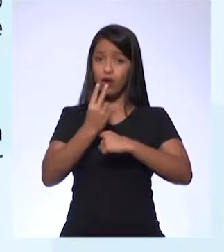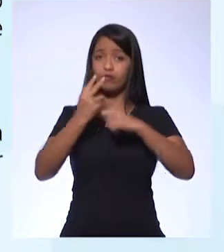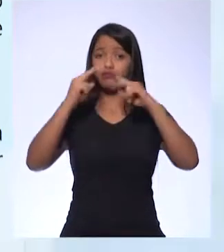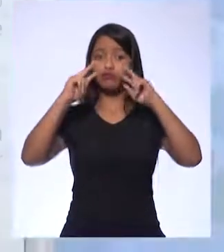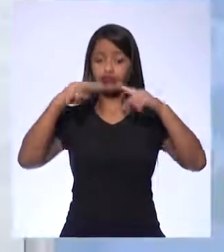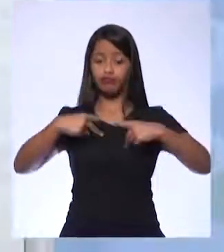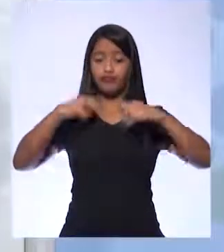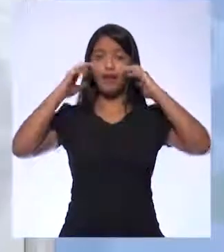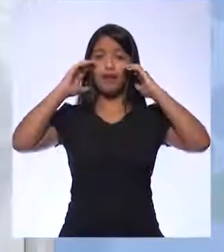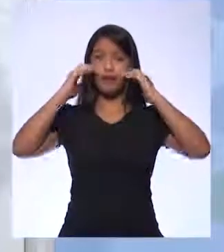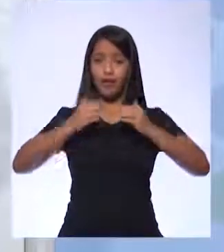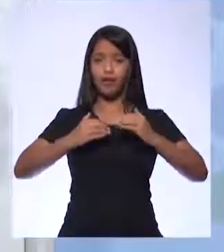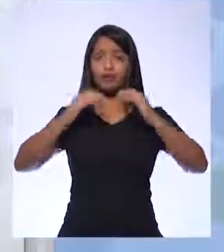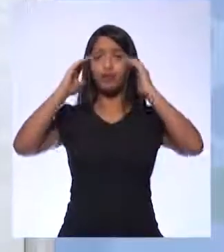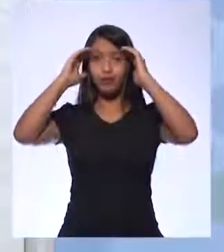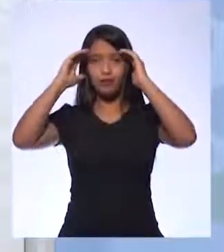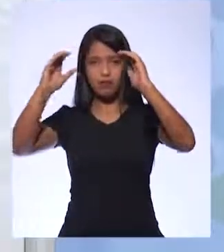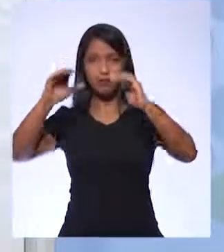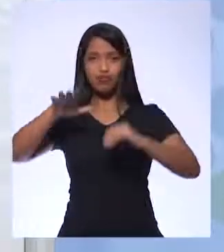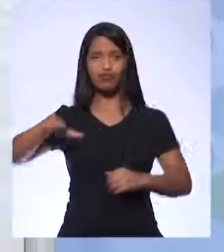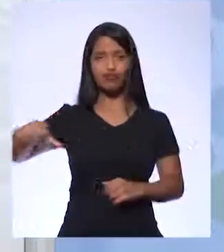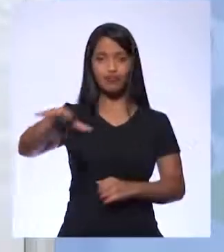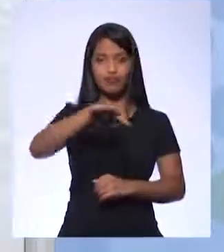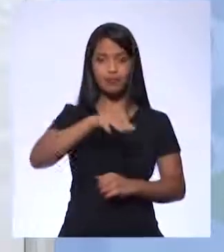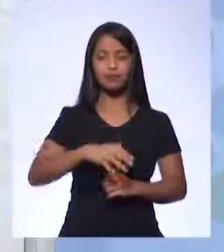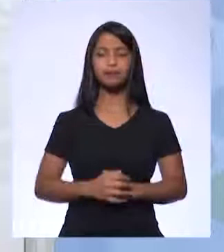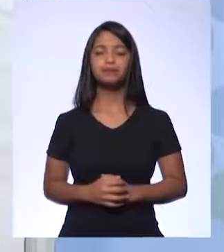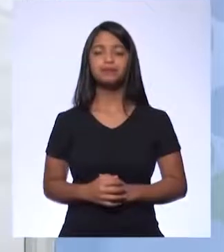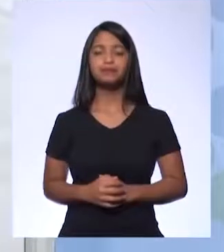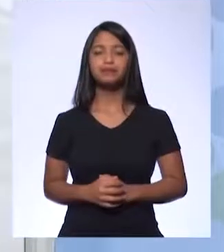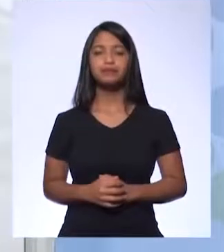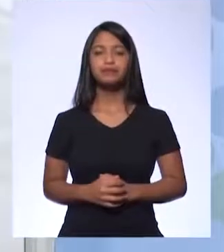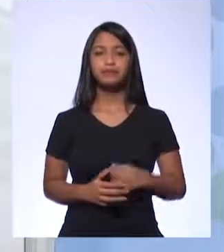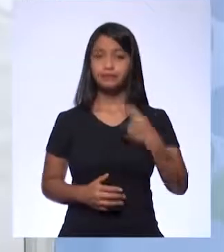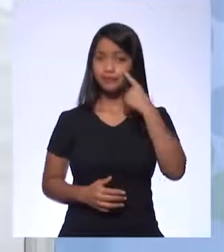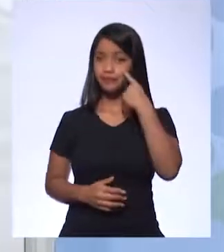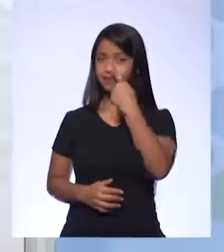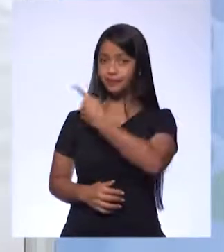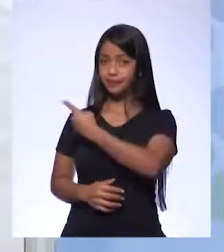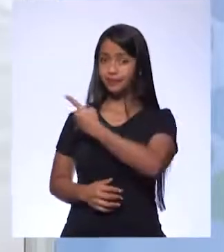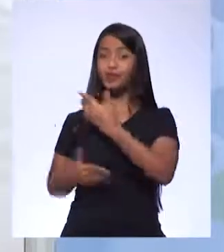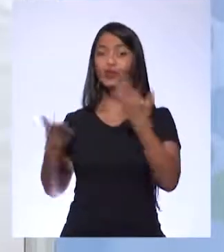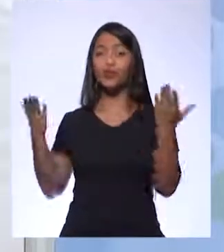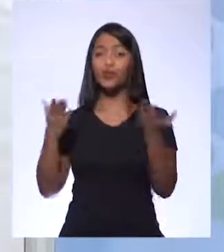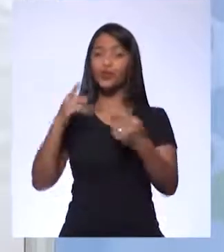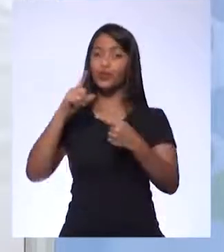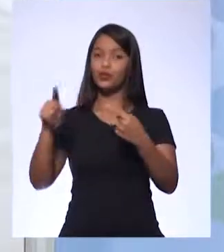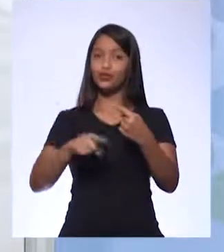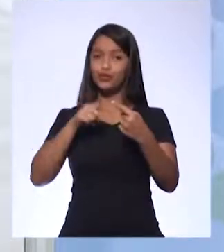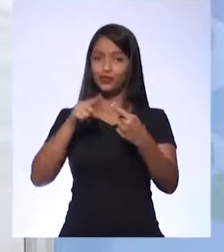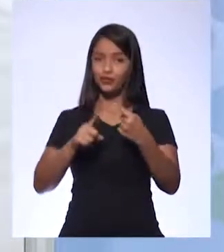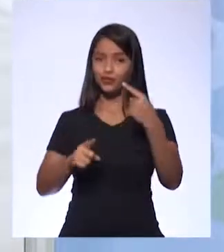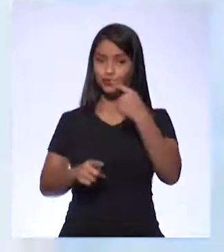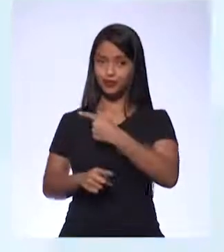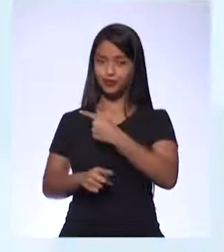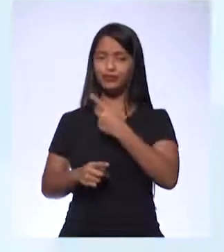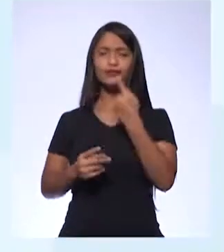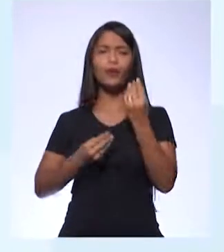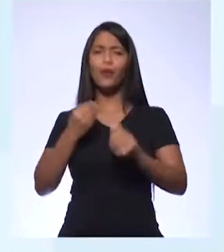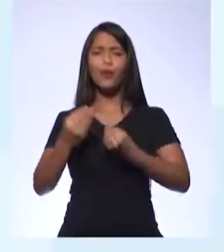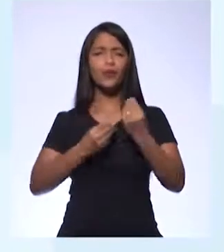outro. Muito bem, então essa aí é a ideia do que a gente vai fazer hoje. E como que a gente vai fazer